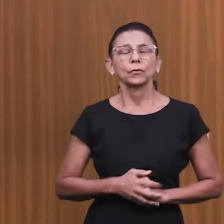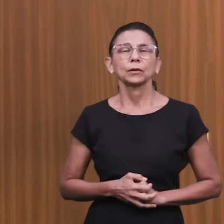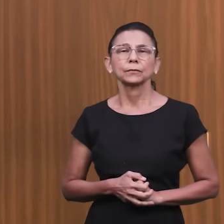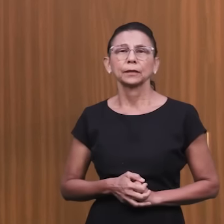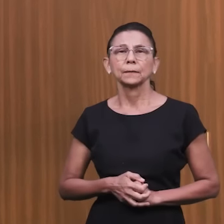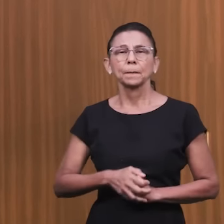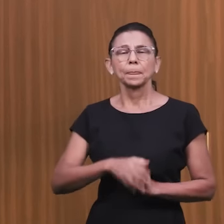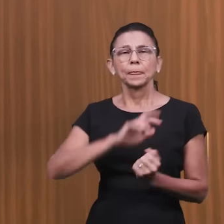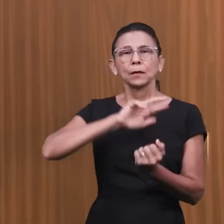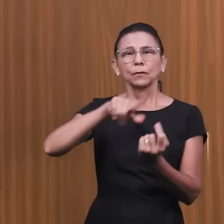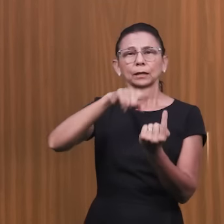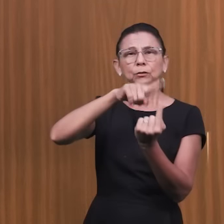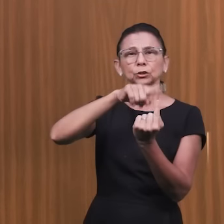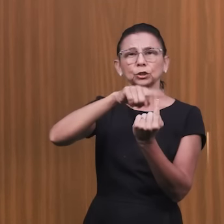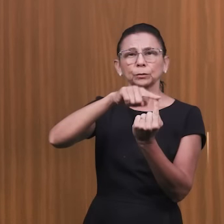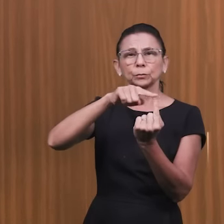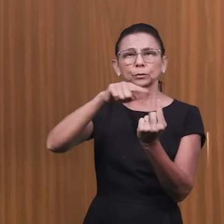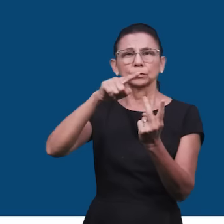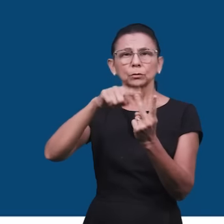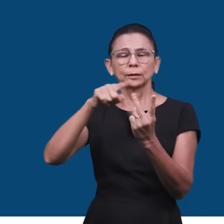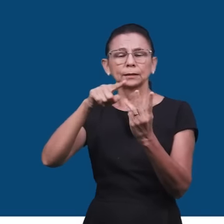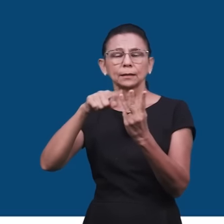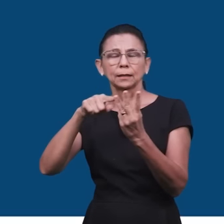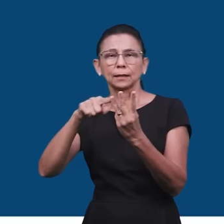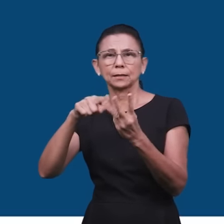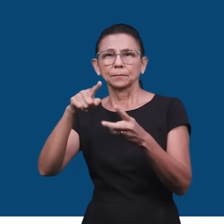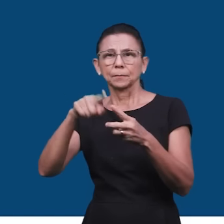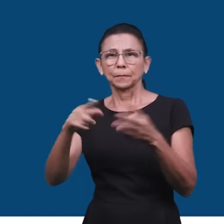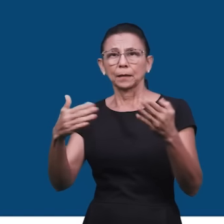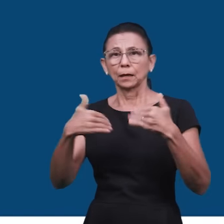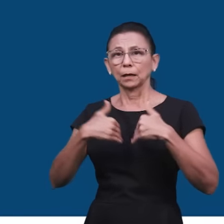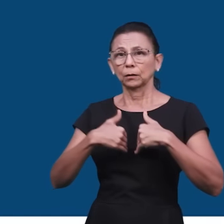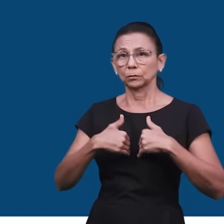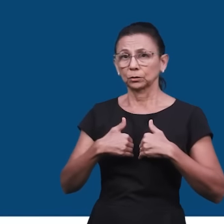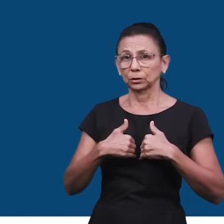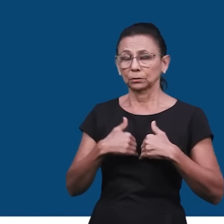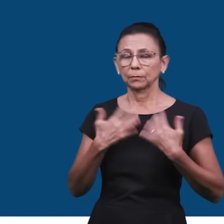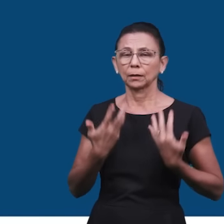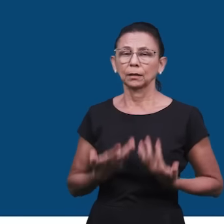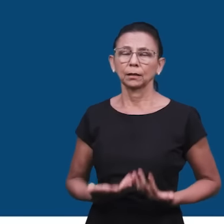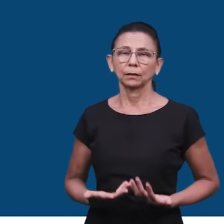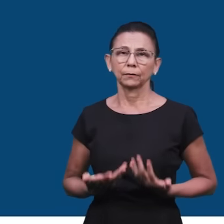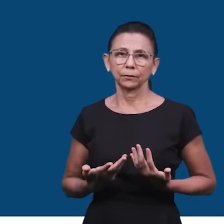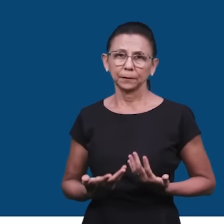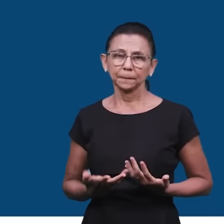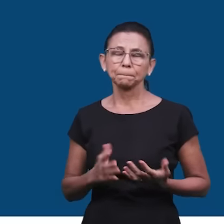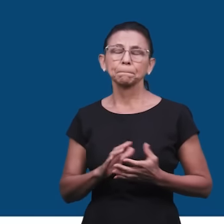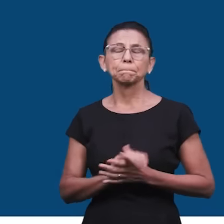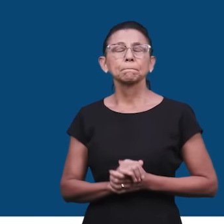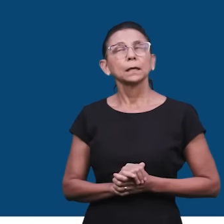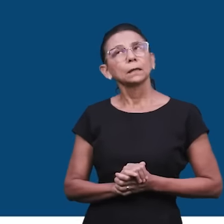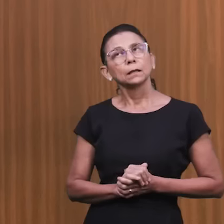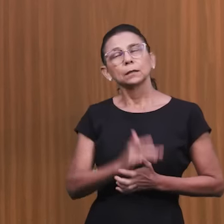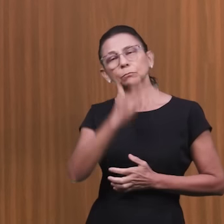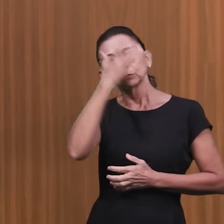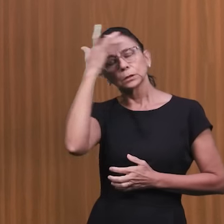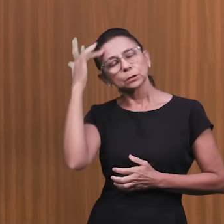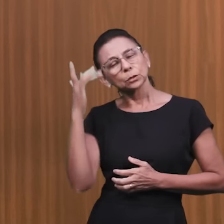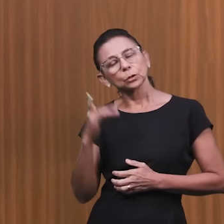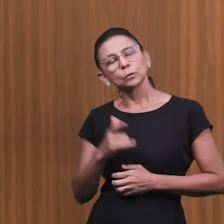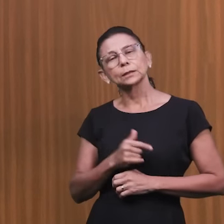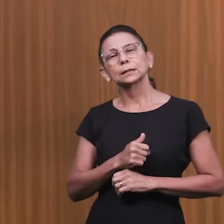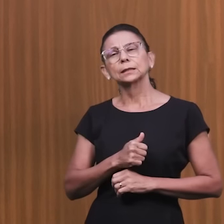são classificados em 3 níveis, que é o autismo nível 1, autismo leve. São pessoas que têm